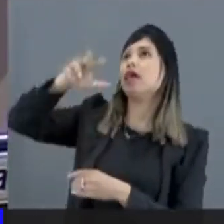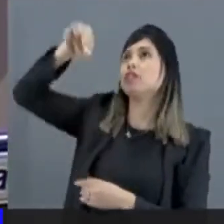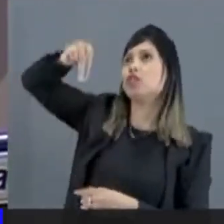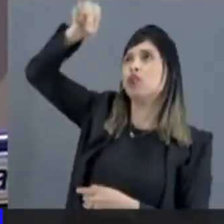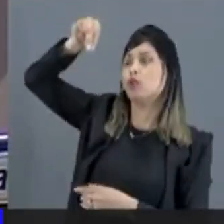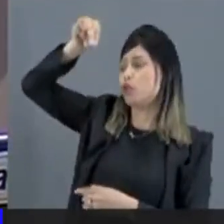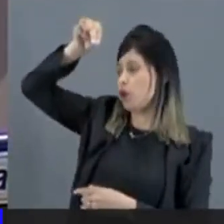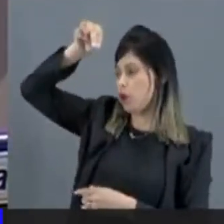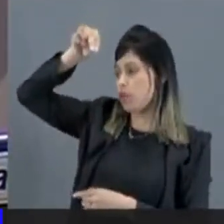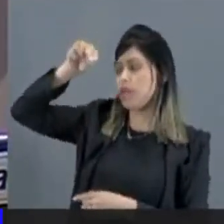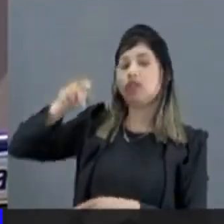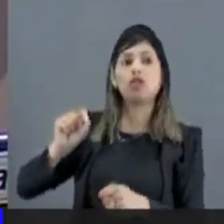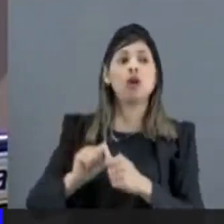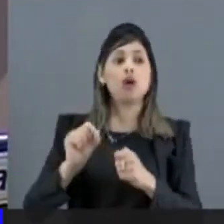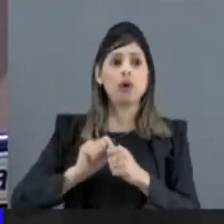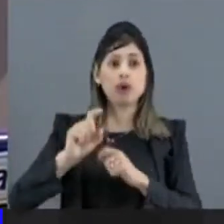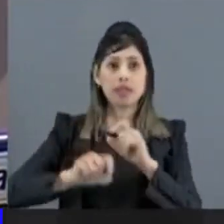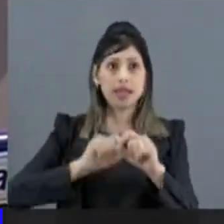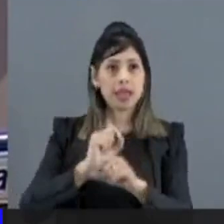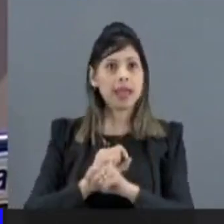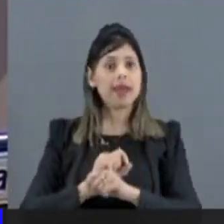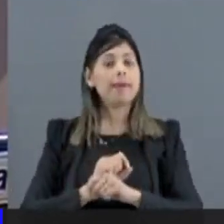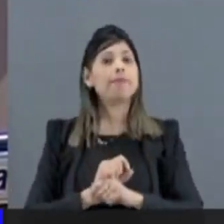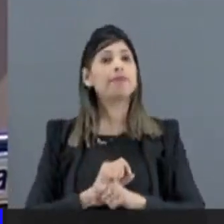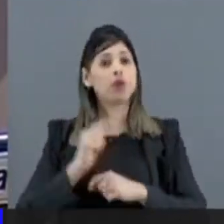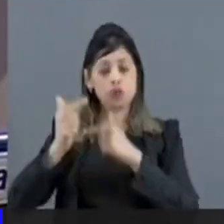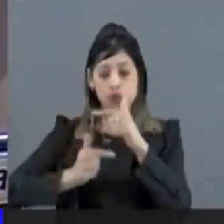Claro intuito de dificultar o exercício do voto